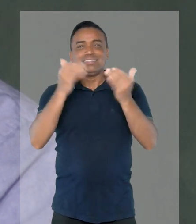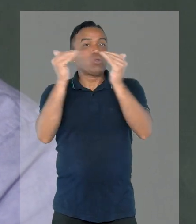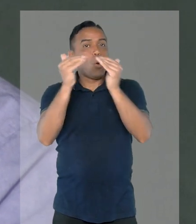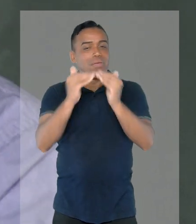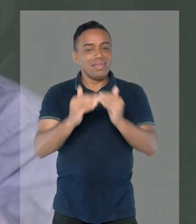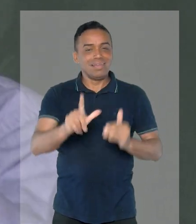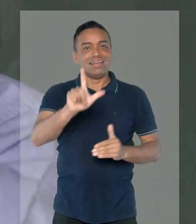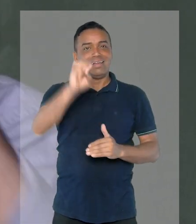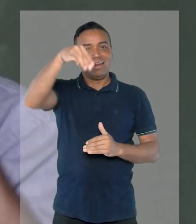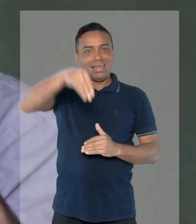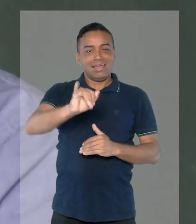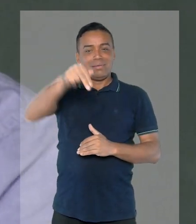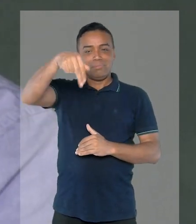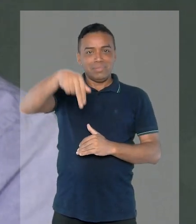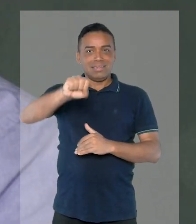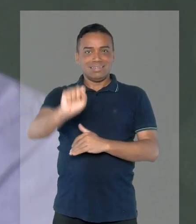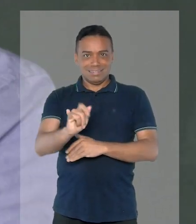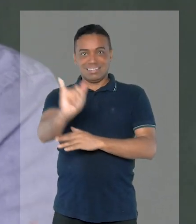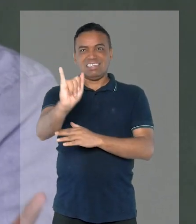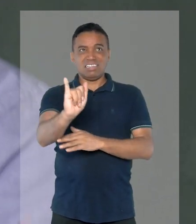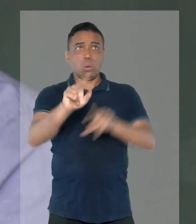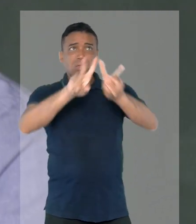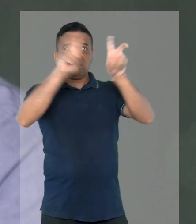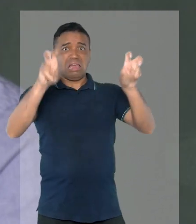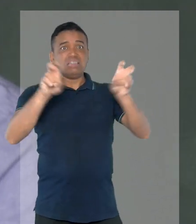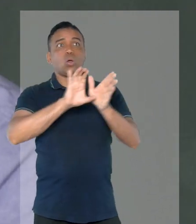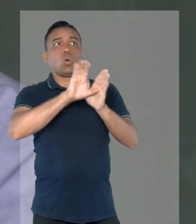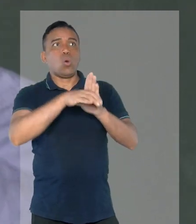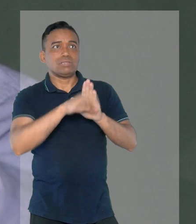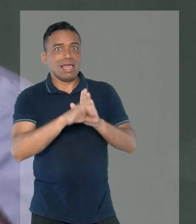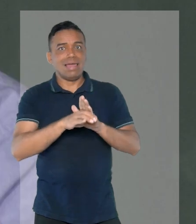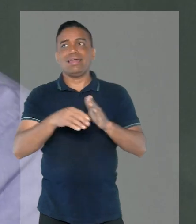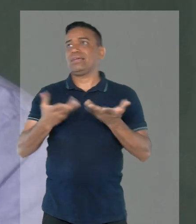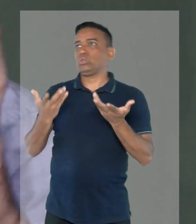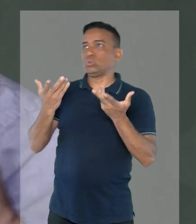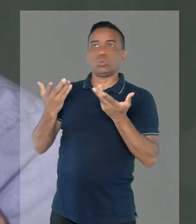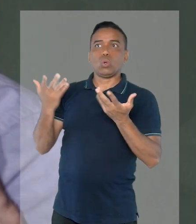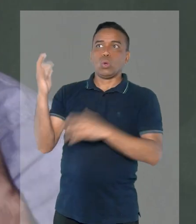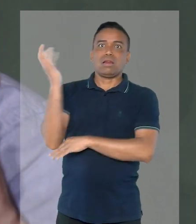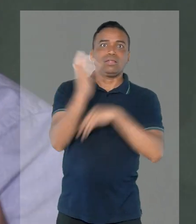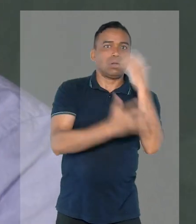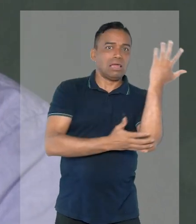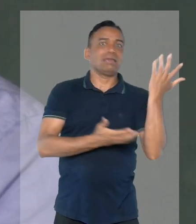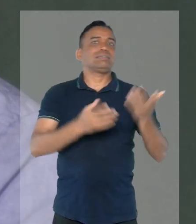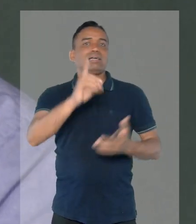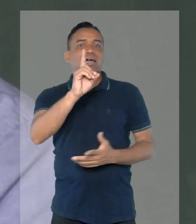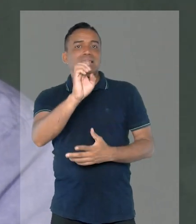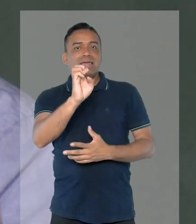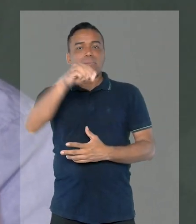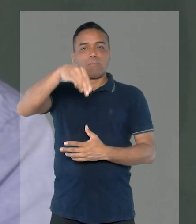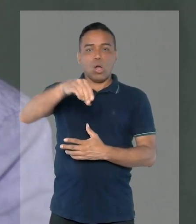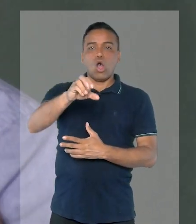também. Né? Eu acho que se fosse uma tese com aquele título, né, o conceito de natureza em Demócrito e Epicuro, é uma